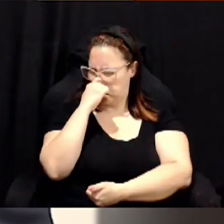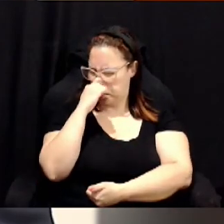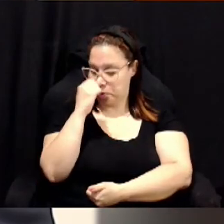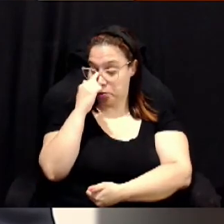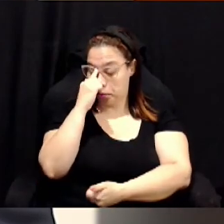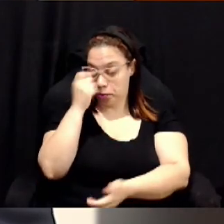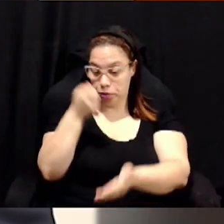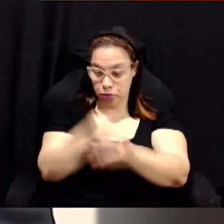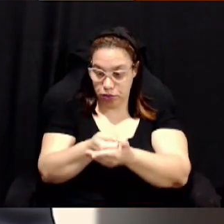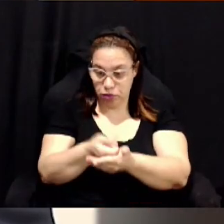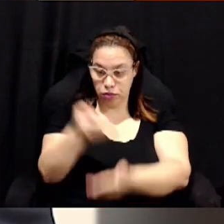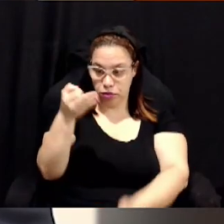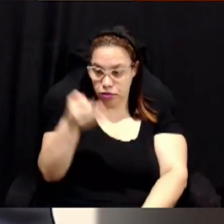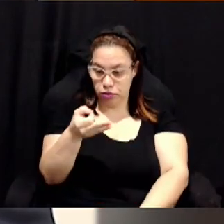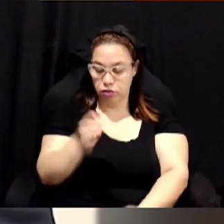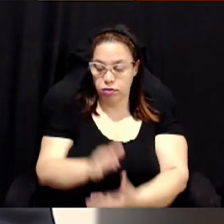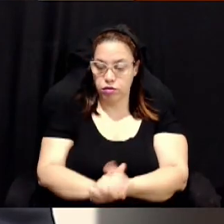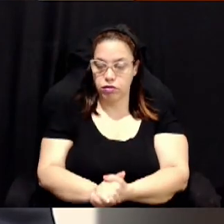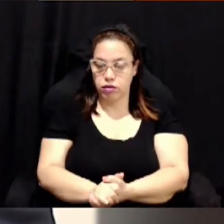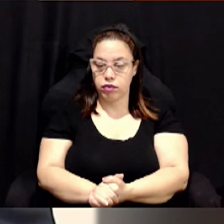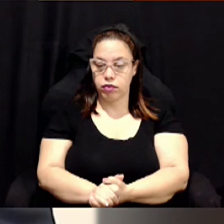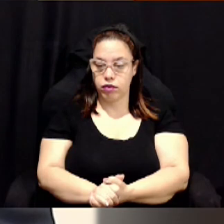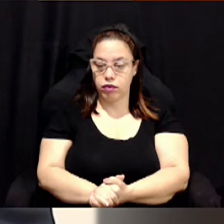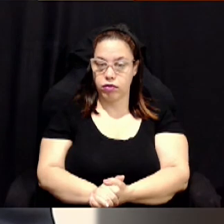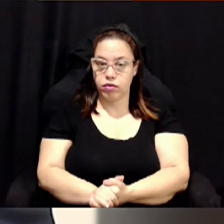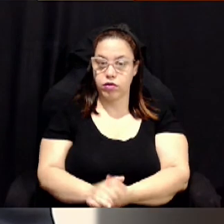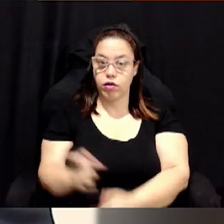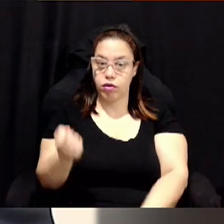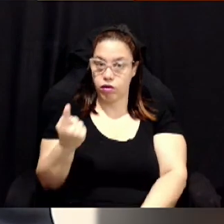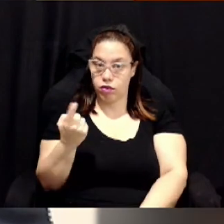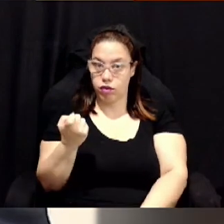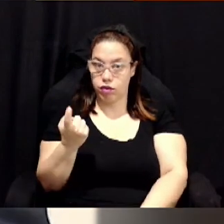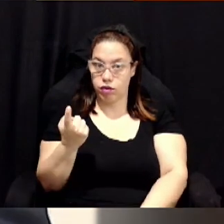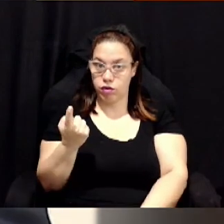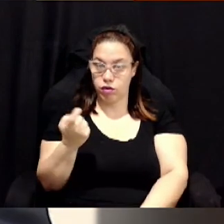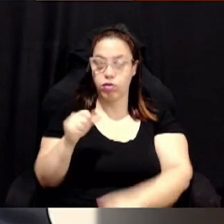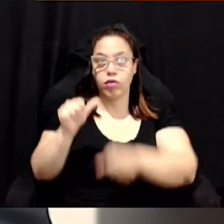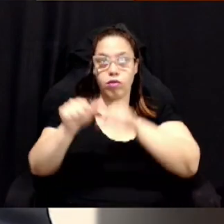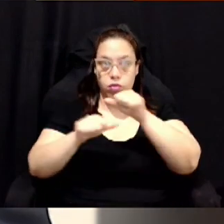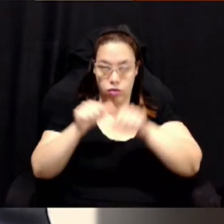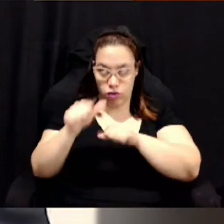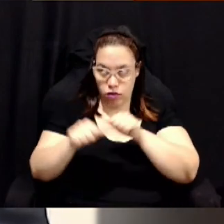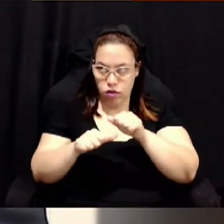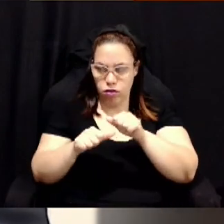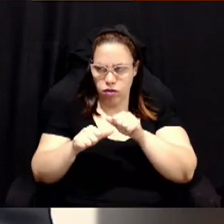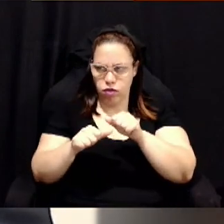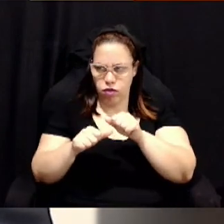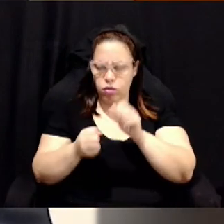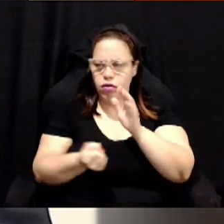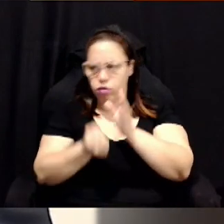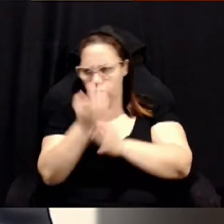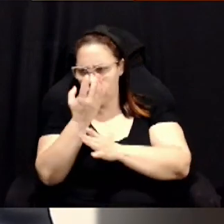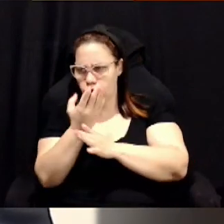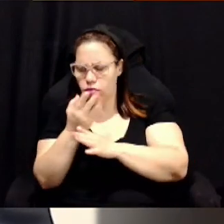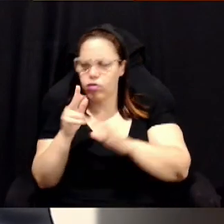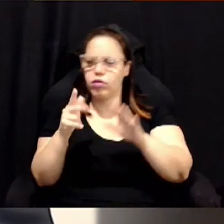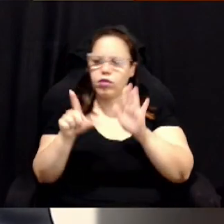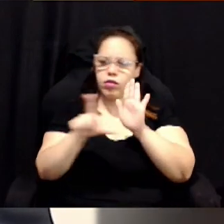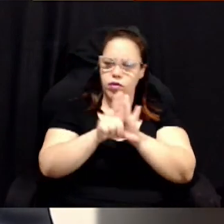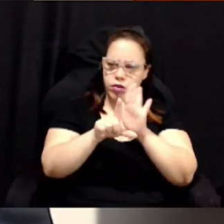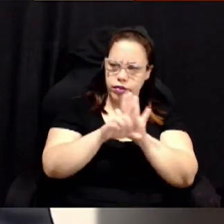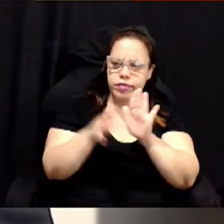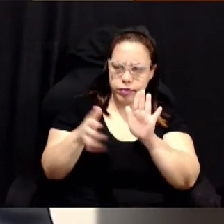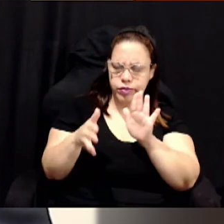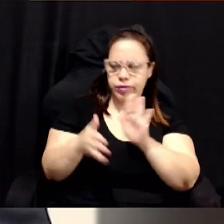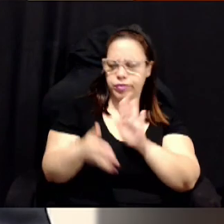concretize. Foi feita uma primeira alteração, uma primeira criação legislativa, vamos dizer assim, que